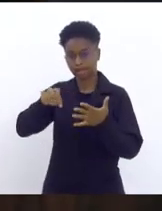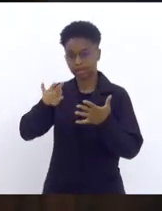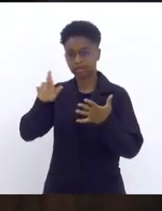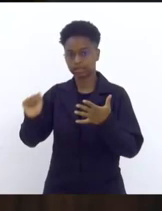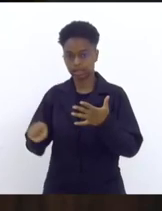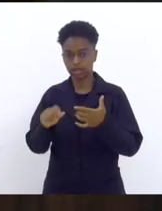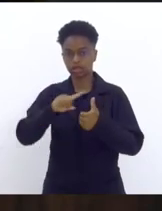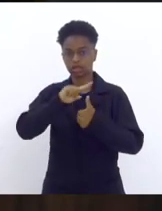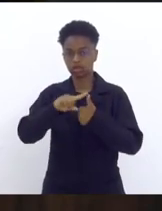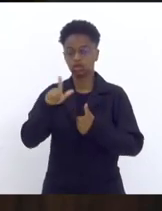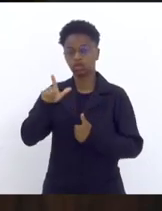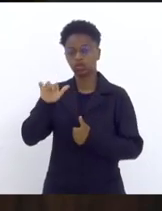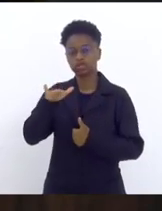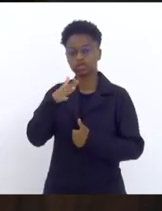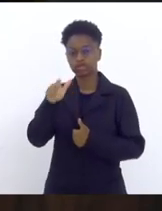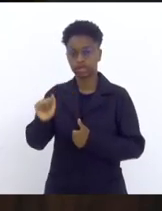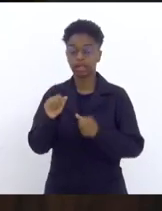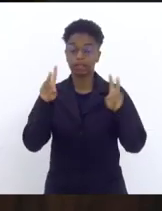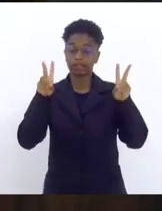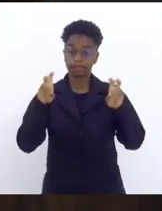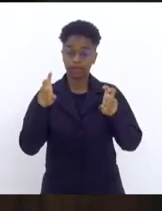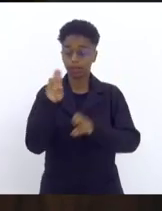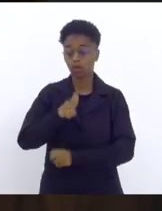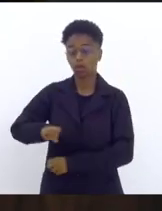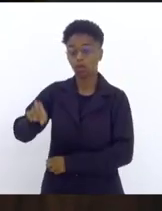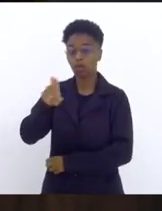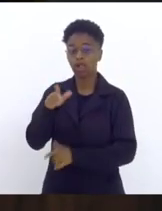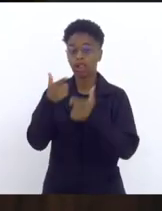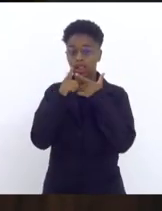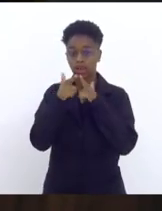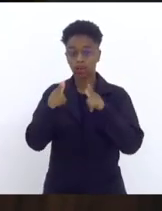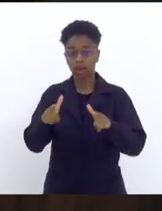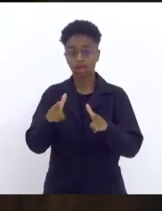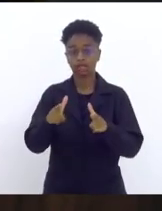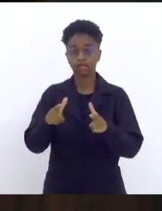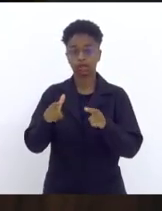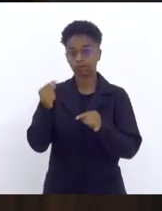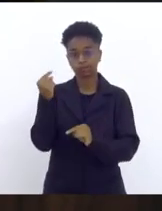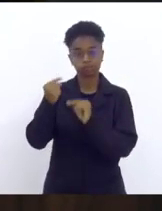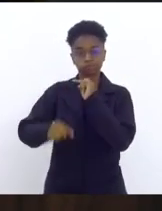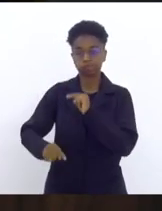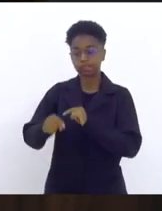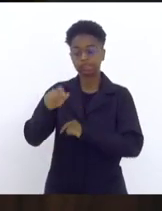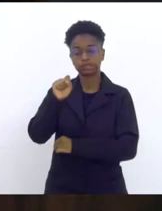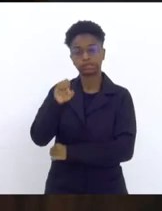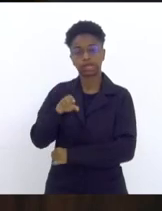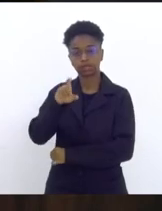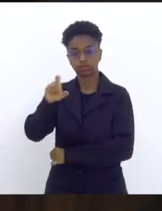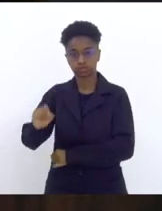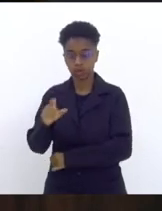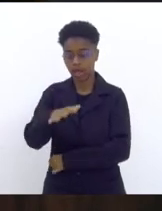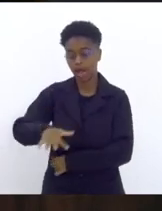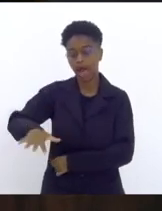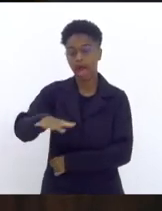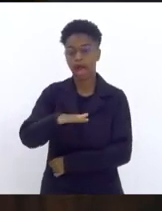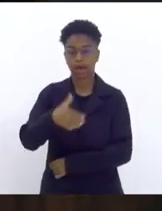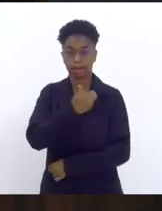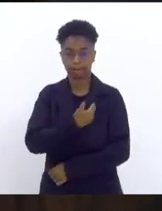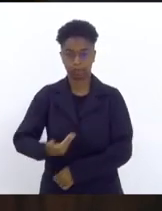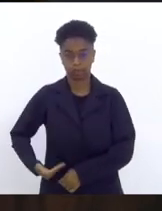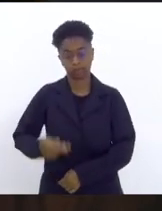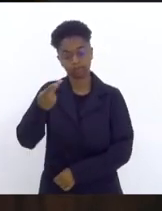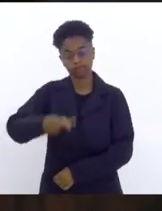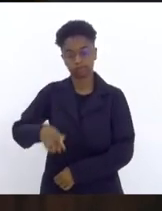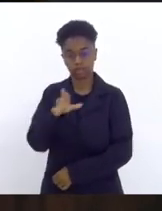que dispõe sobre a utilização da linguagem não sexista no âmbito da administração pública do